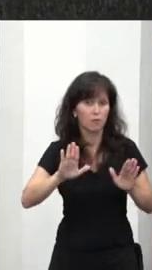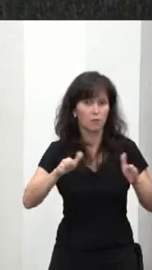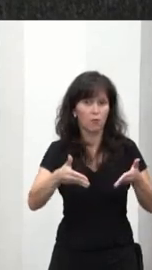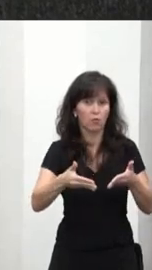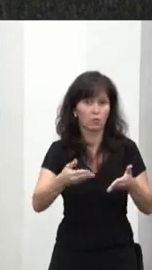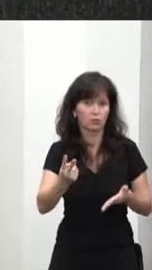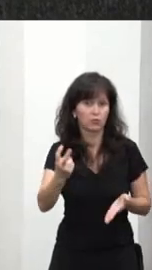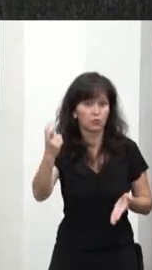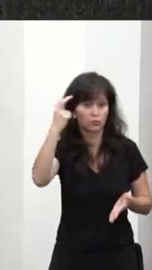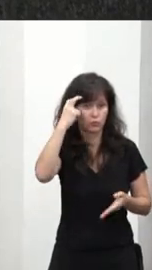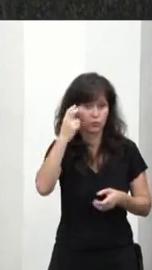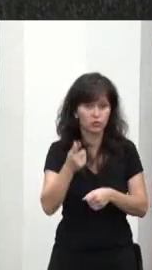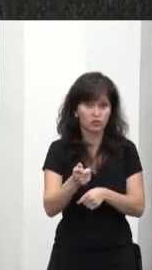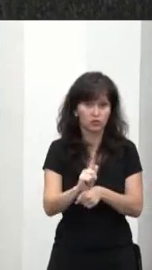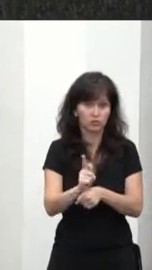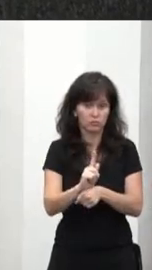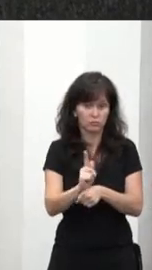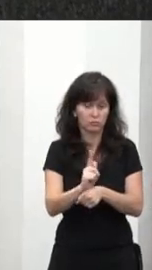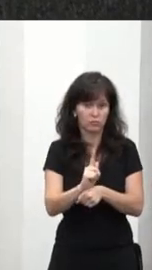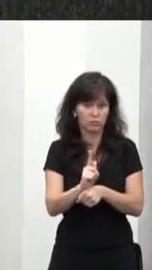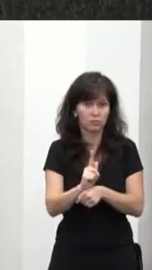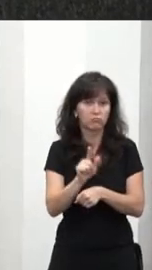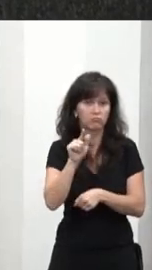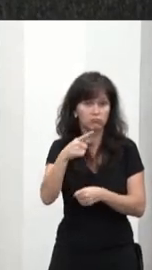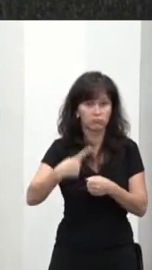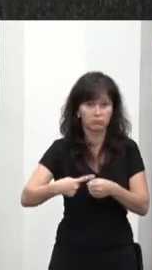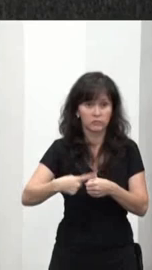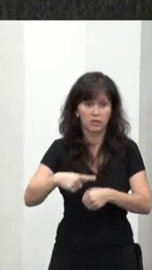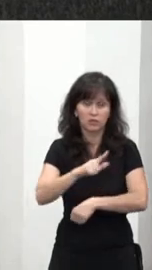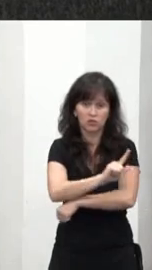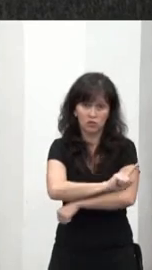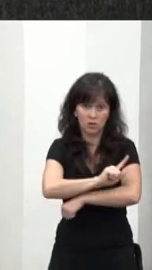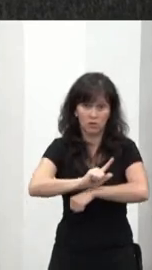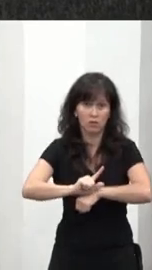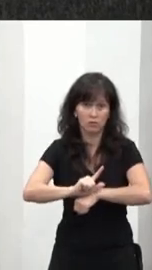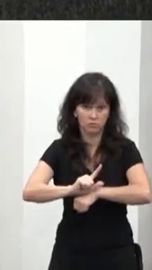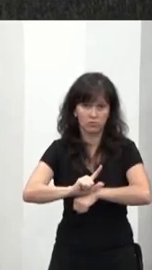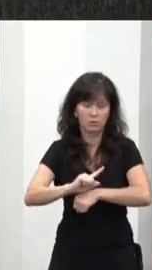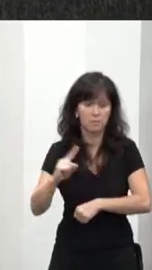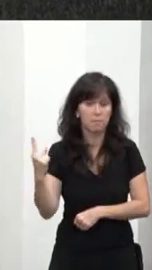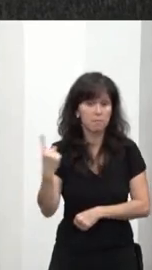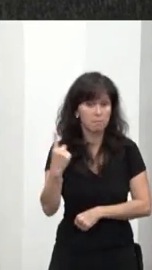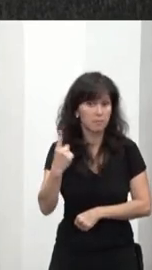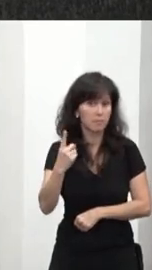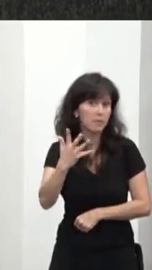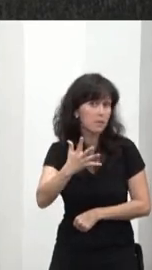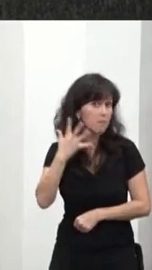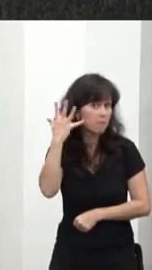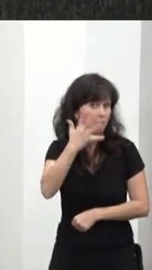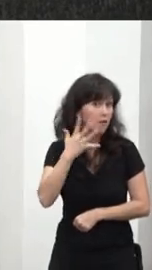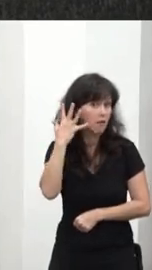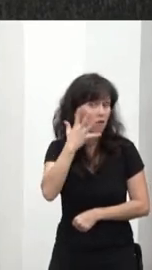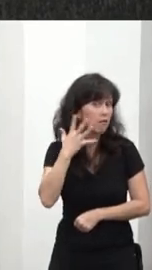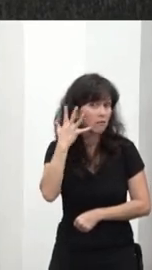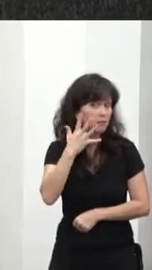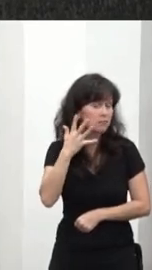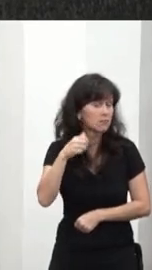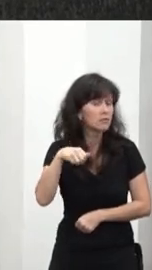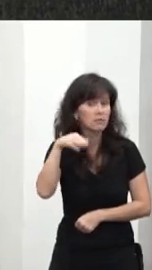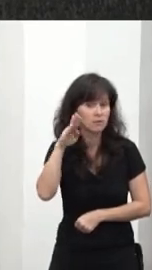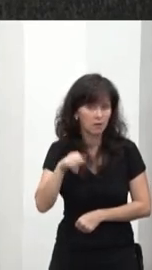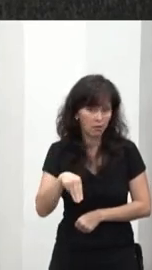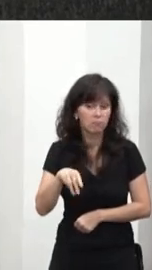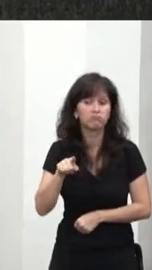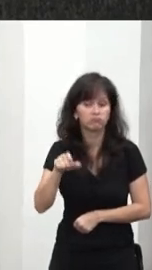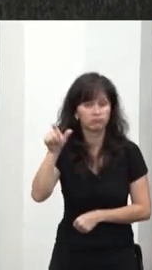gestores de cultura que vai acontecer em Lages e onde a primeira palestra quem vai fazer é